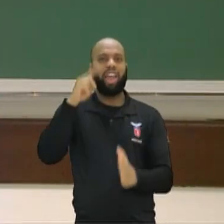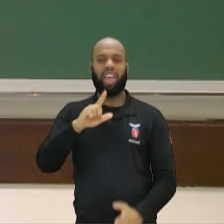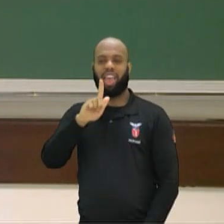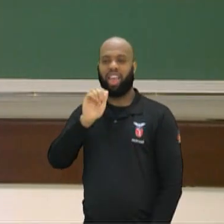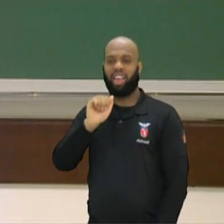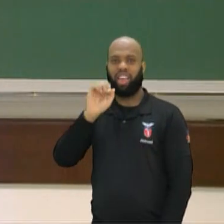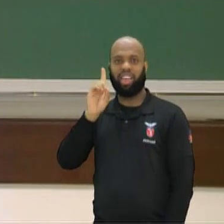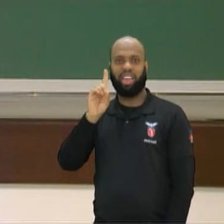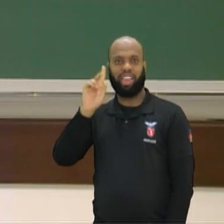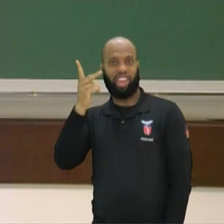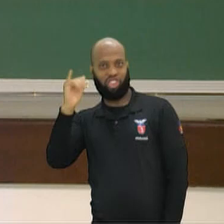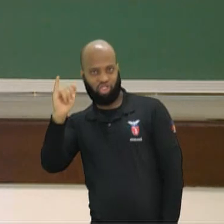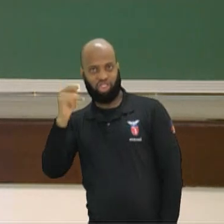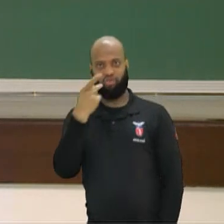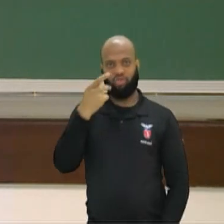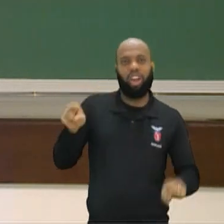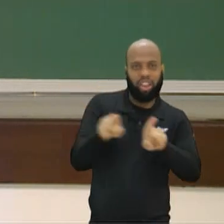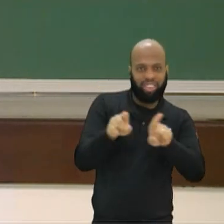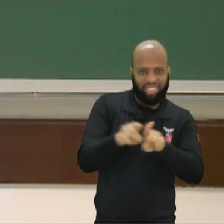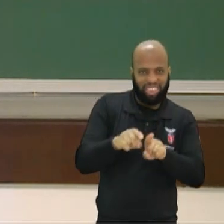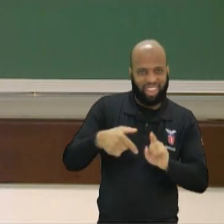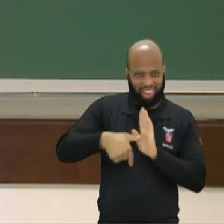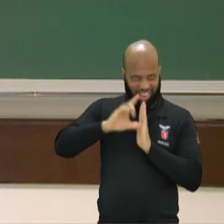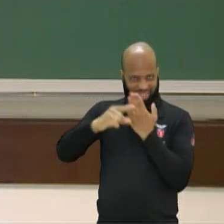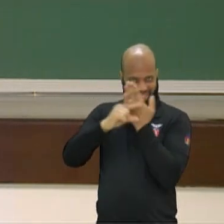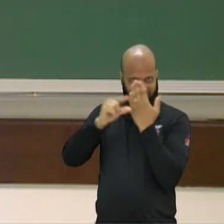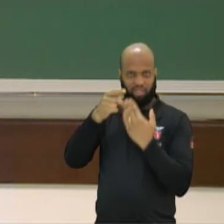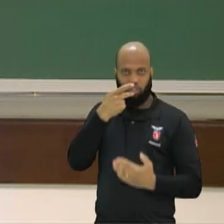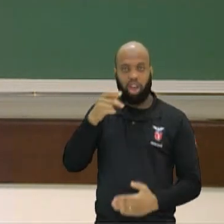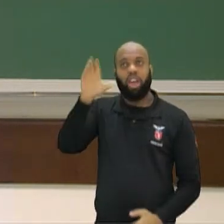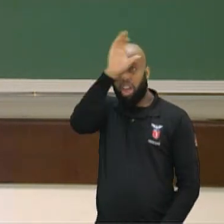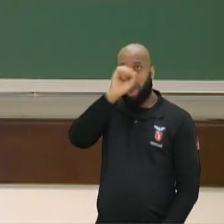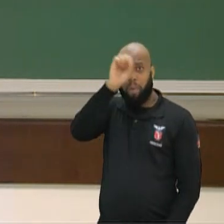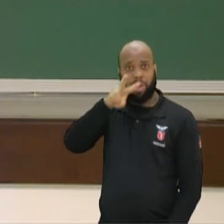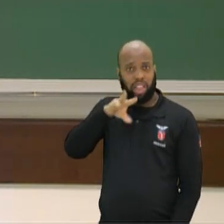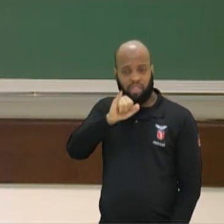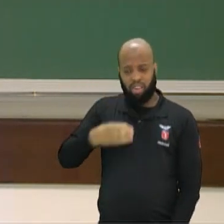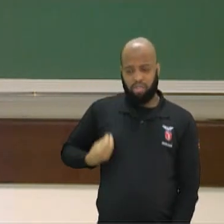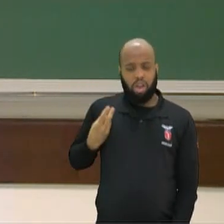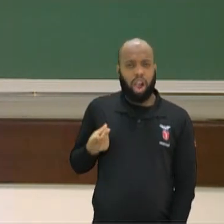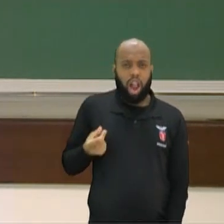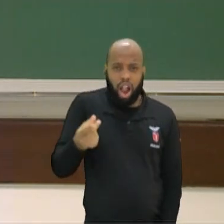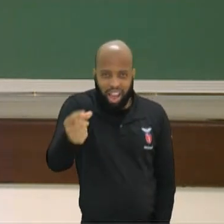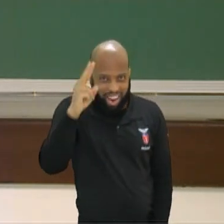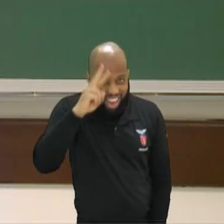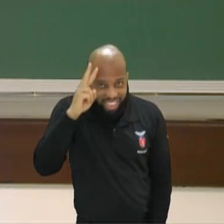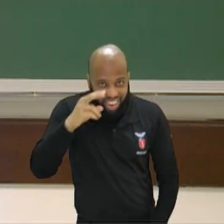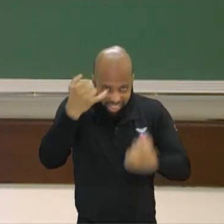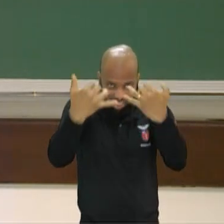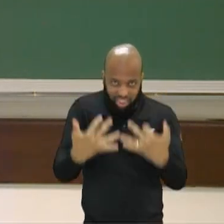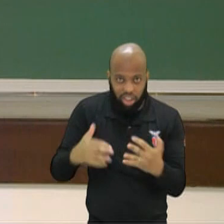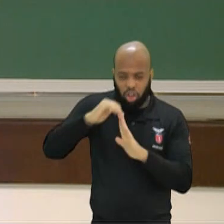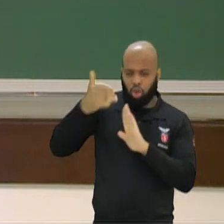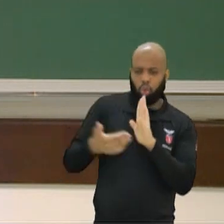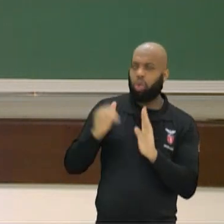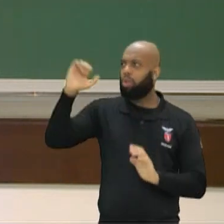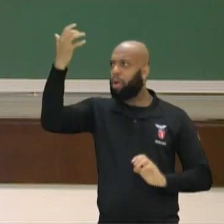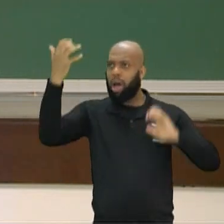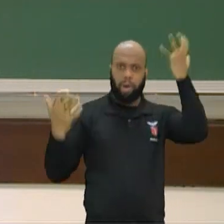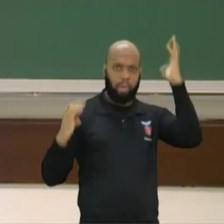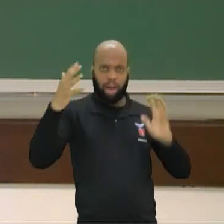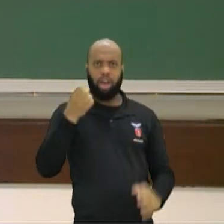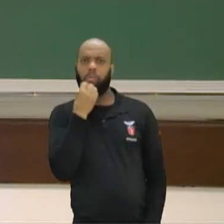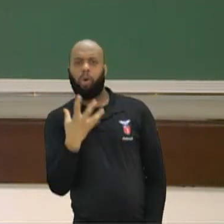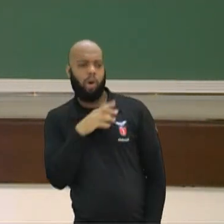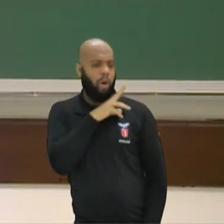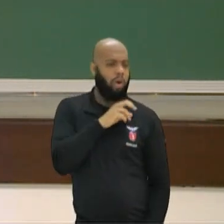nossa aula, quando ele fala, né? Aprenda como se você fosse viver para sempre, ou seja, tudo aquilo que acontece com a gente, de bom, de